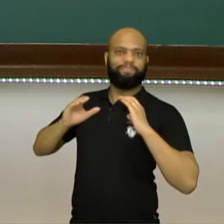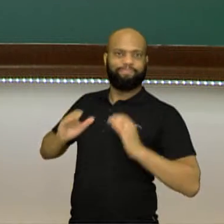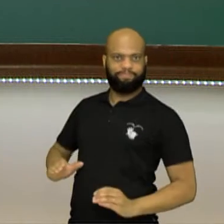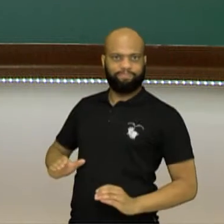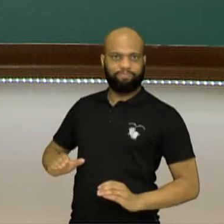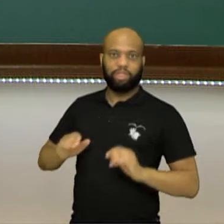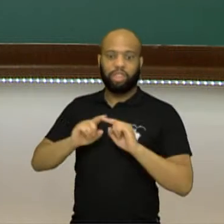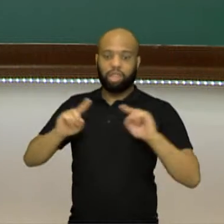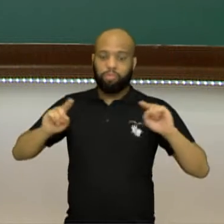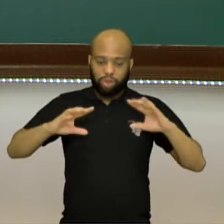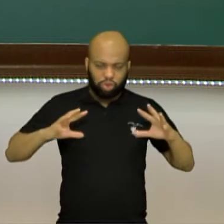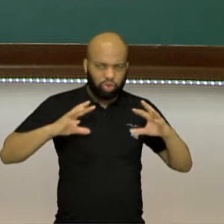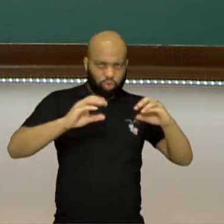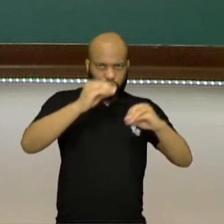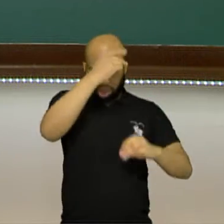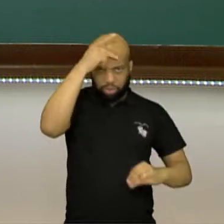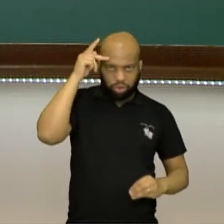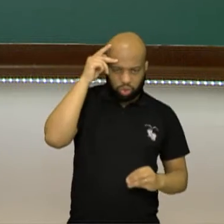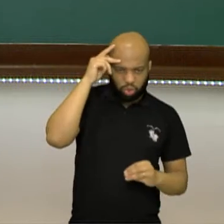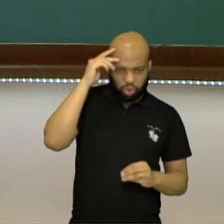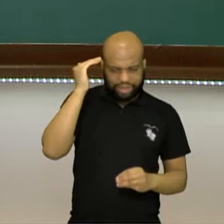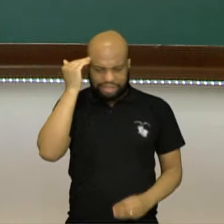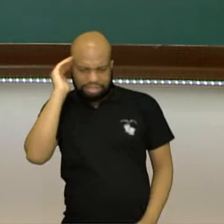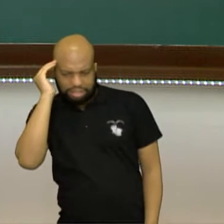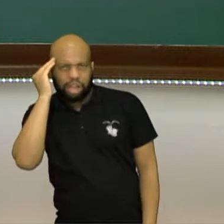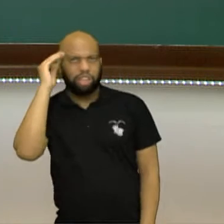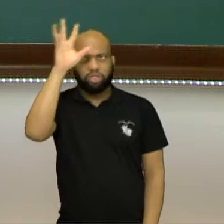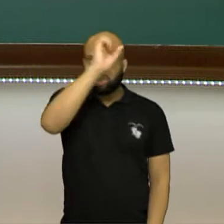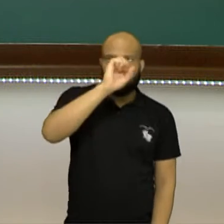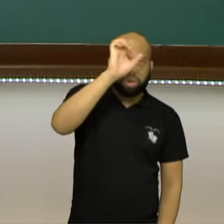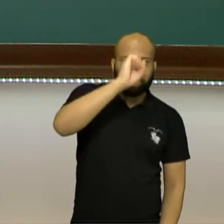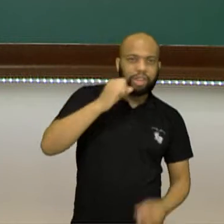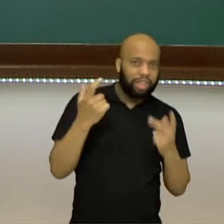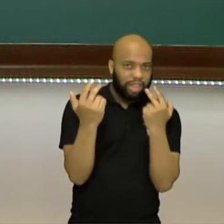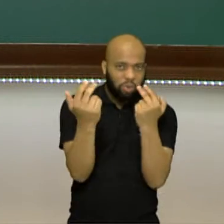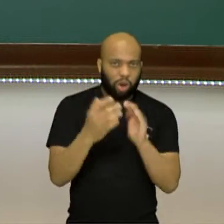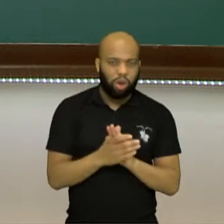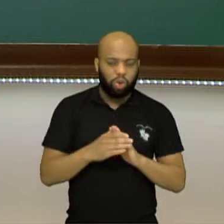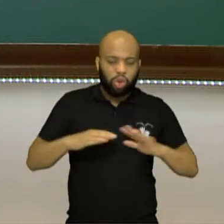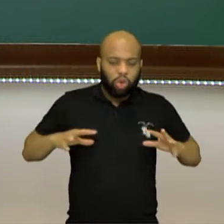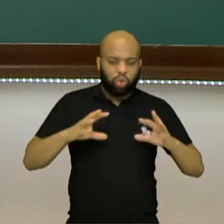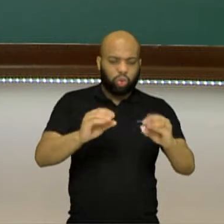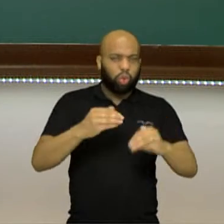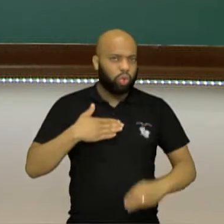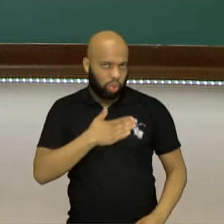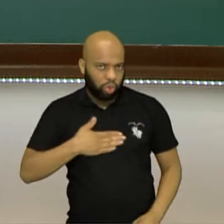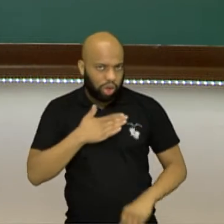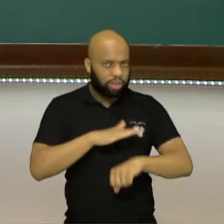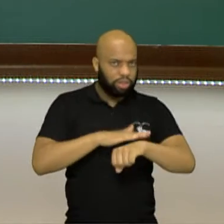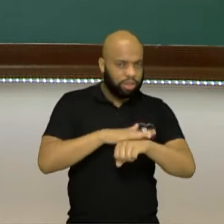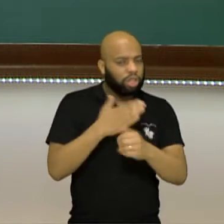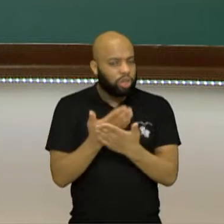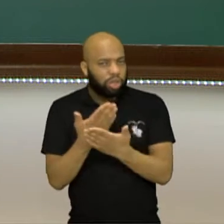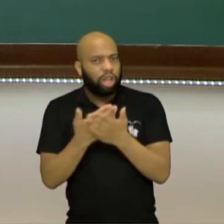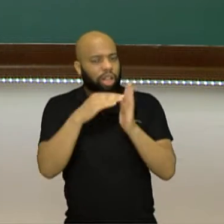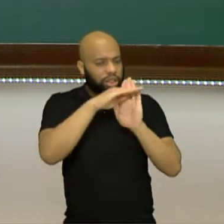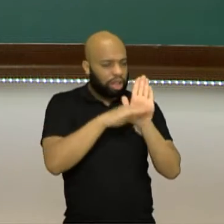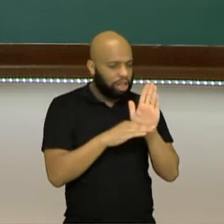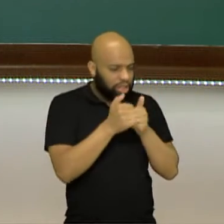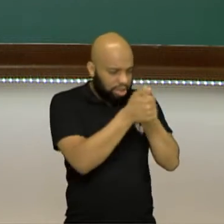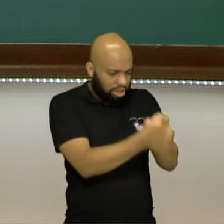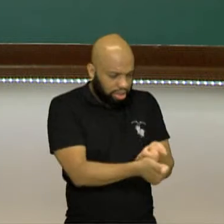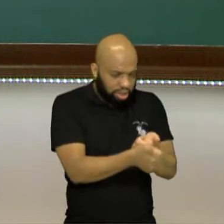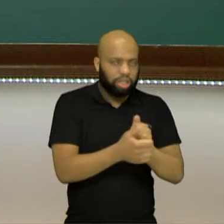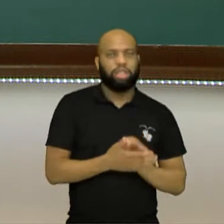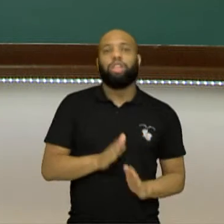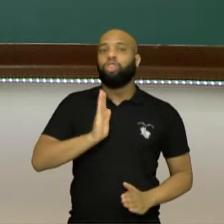entendem o estudo da mesma maneira? A importância de estudar? Todos gostam do momento de estudar preparado no cronograma? Já conversou